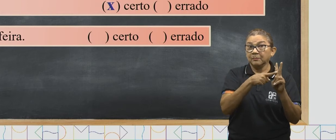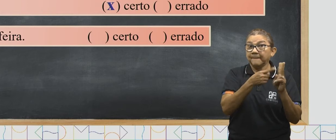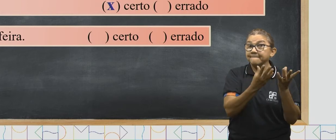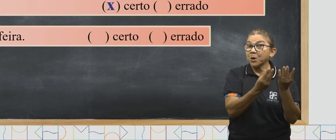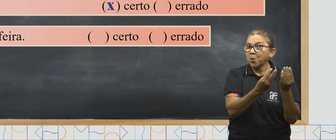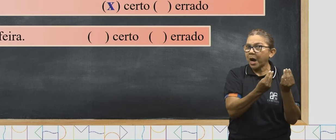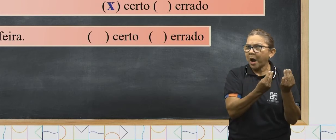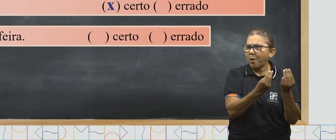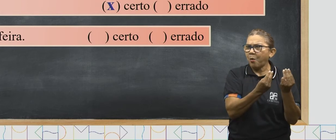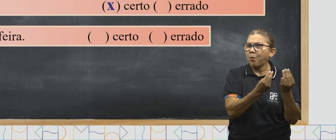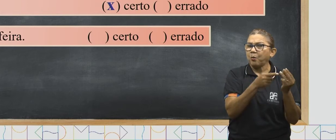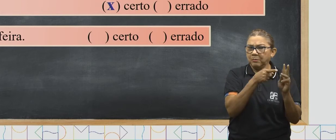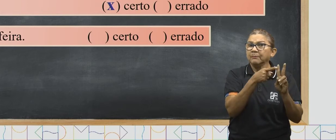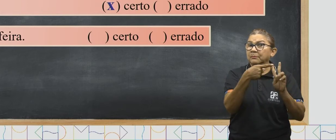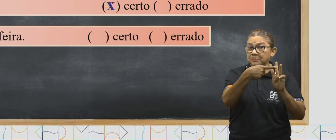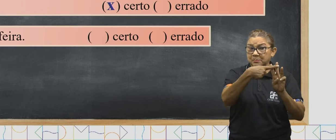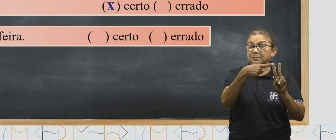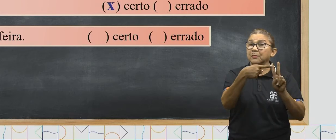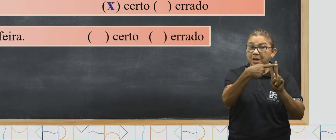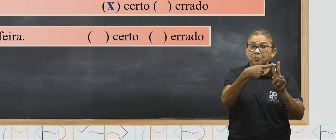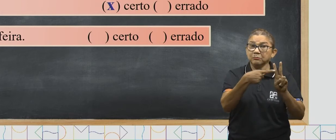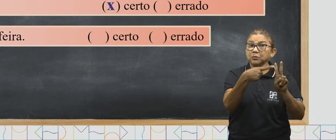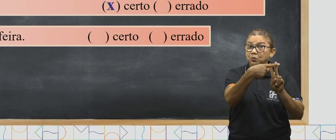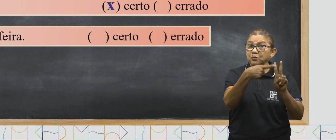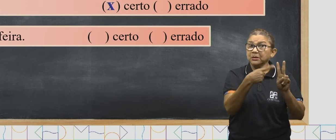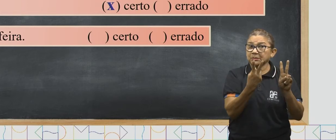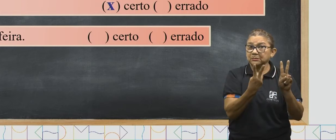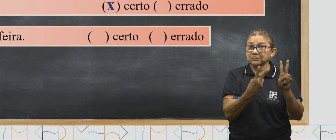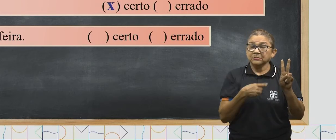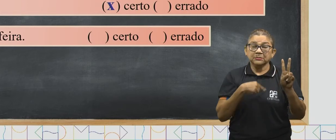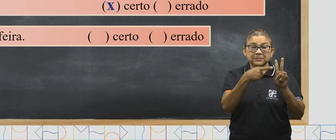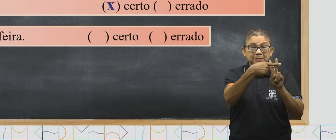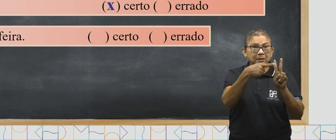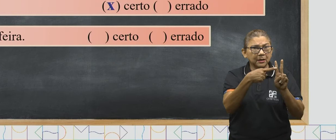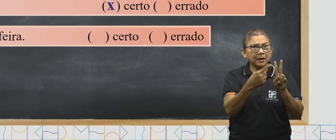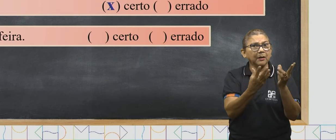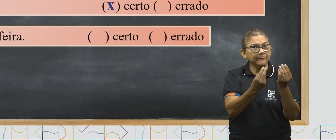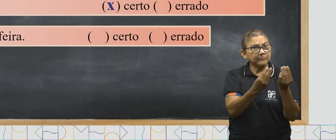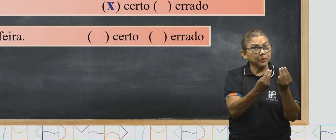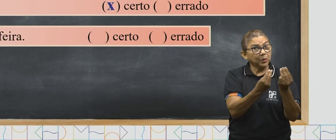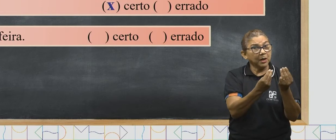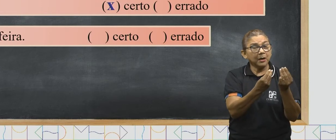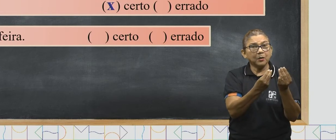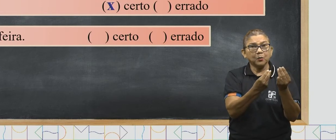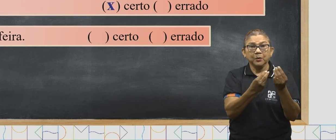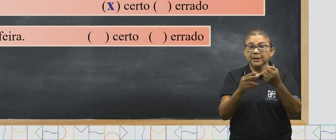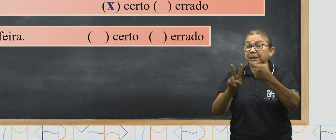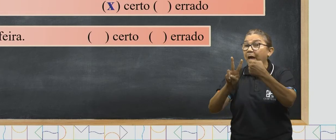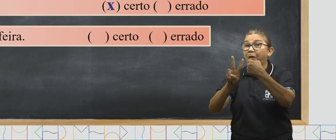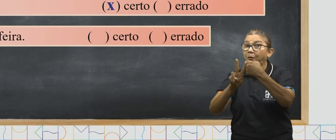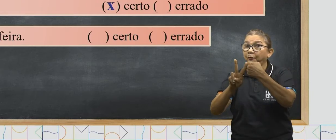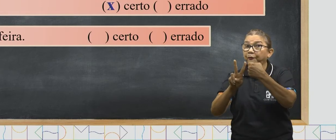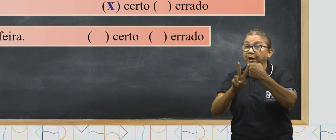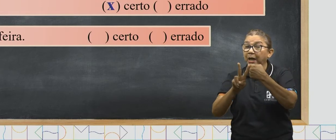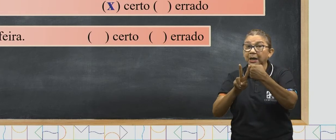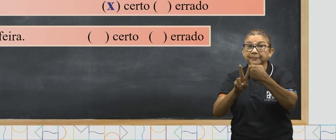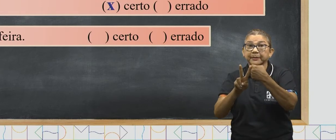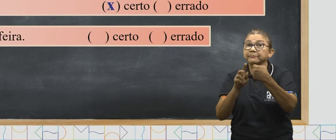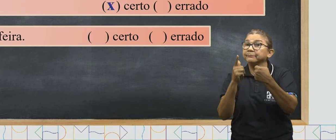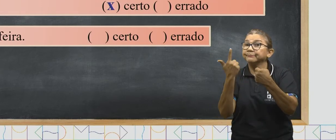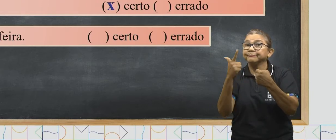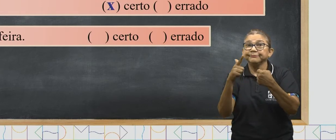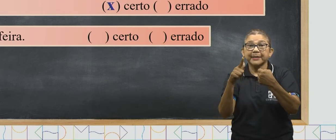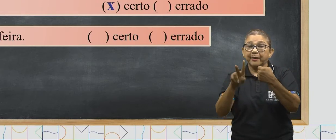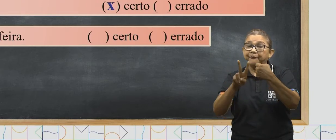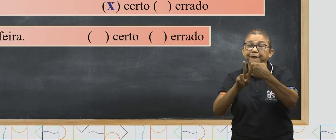no plural, porque nós temos mais de uma pessoa. Ou seja, não há concordância verbal nesta